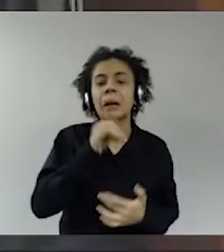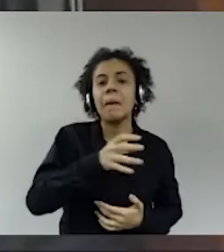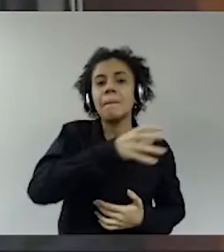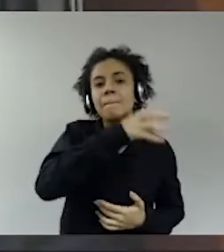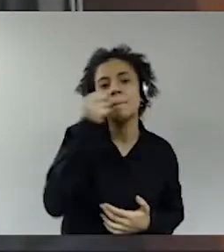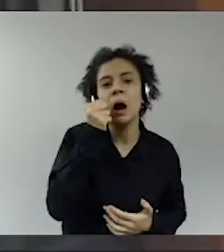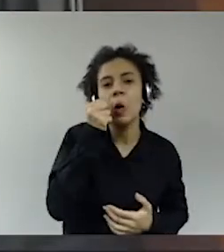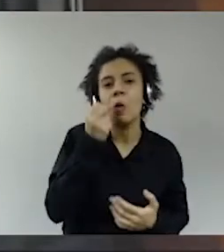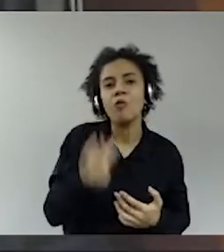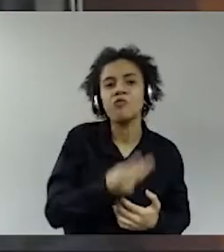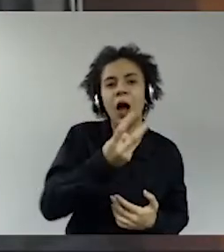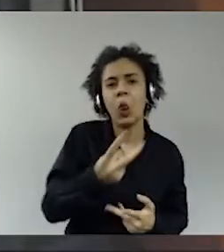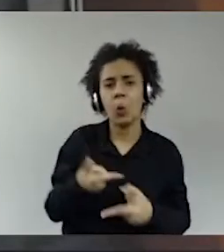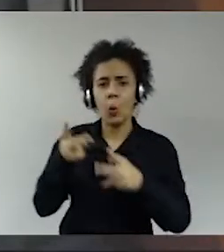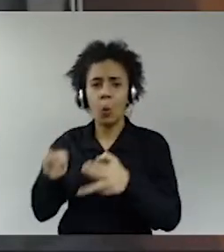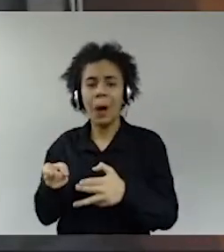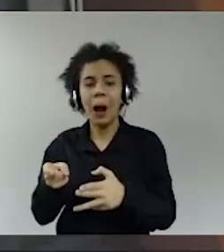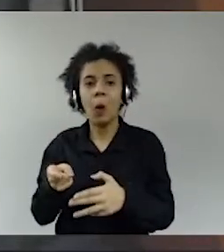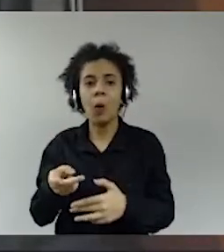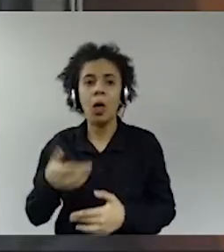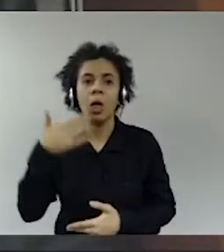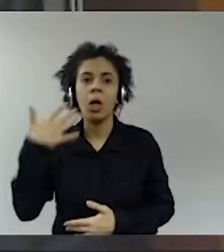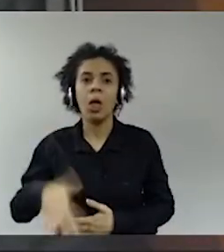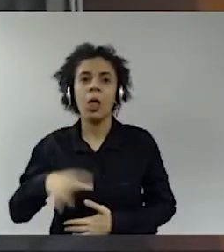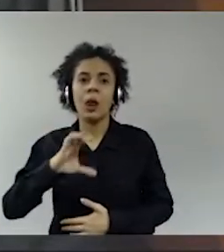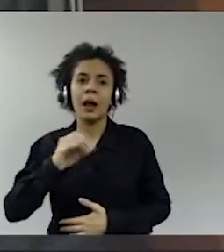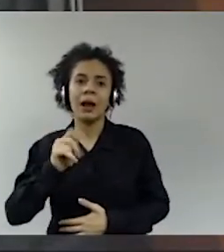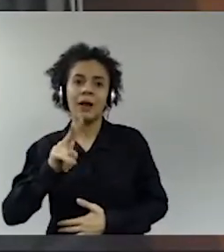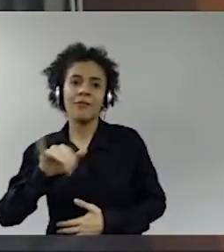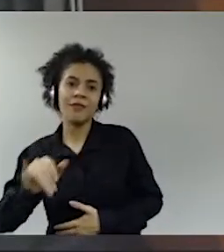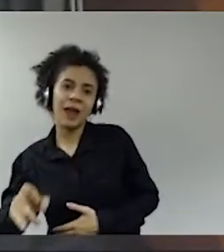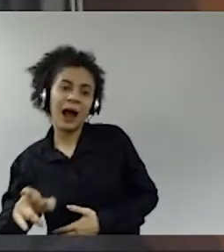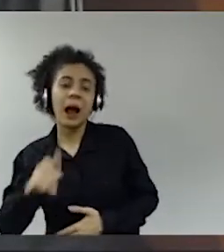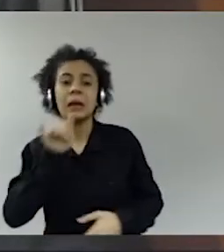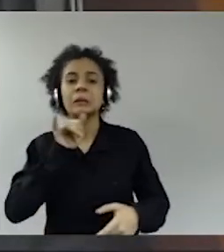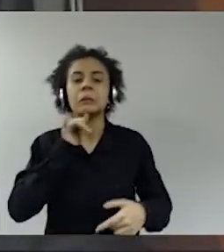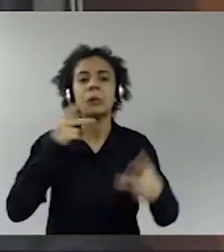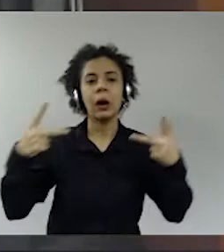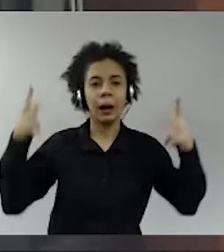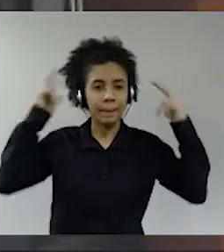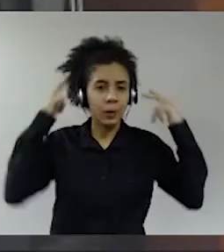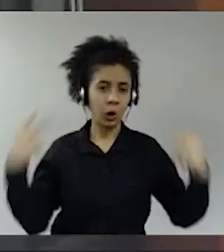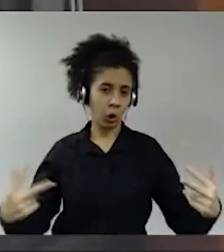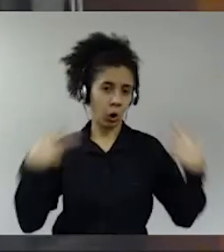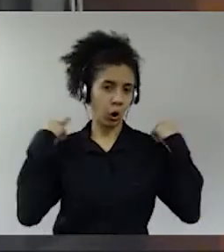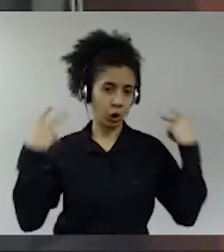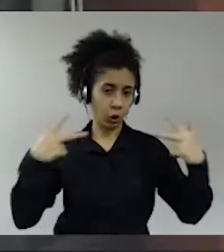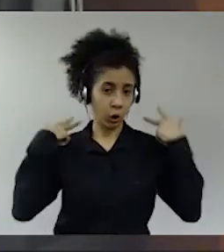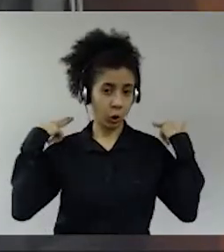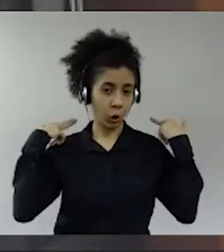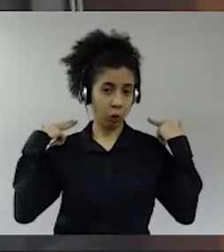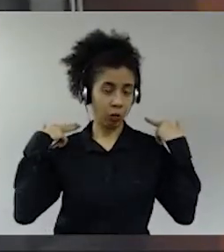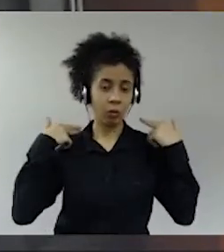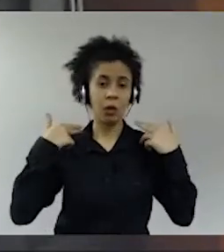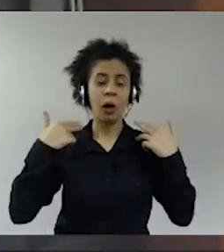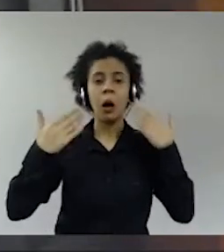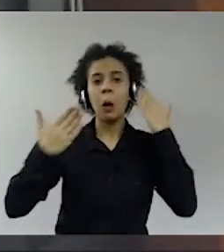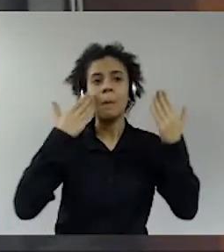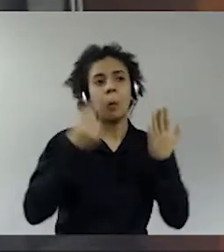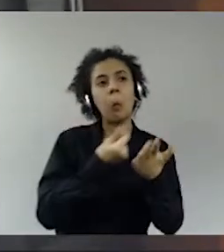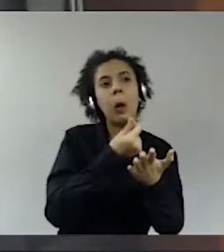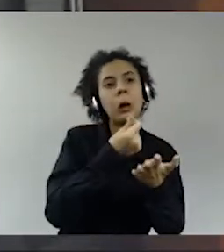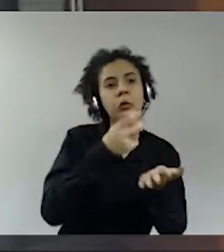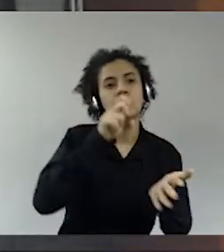vai ser tributado da mesma forma que o caviar, o corte de cabelo vai ser tributado da mesma forma que a industrialização de um